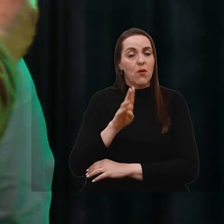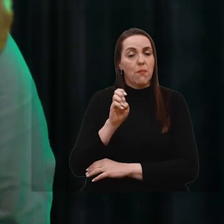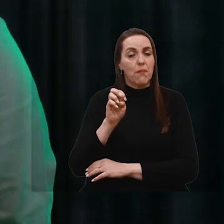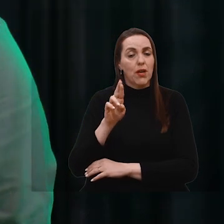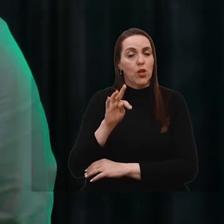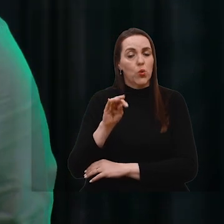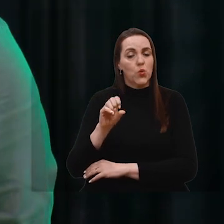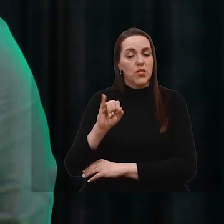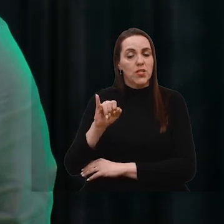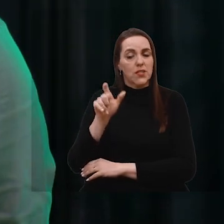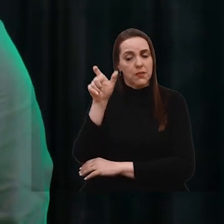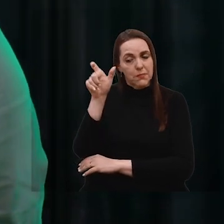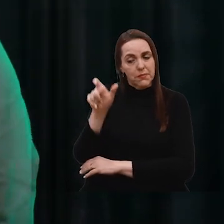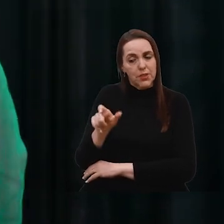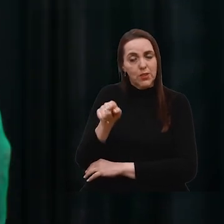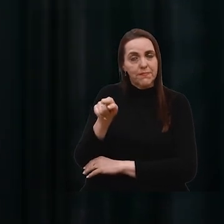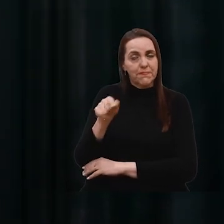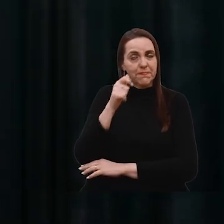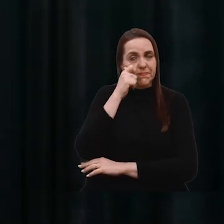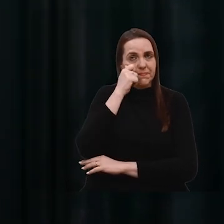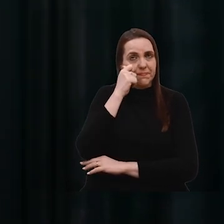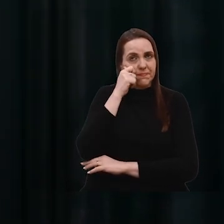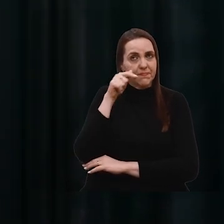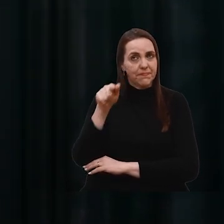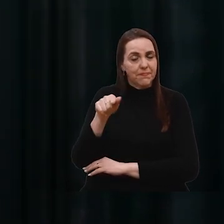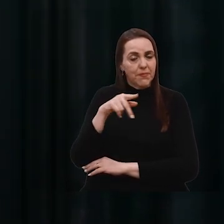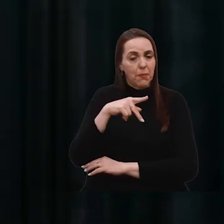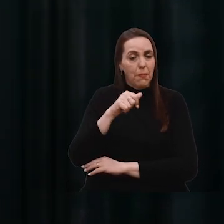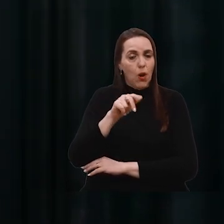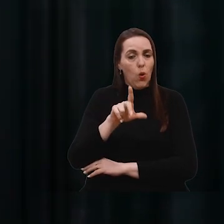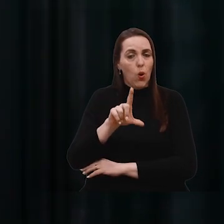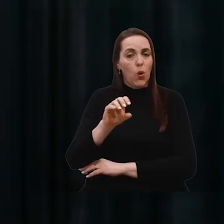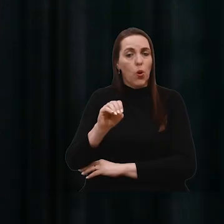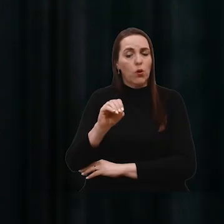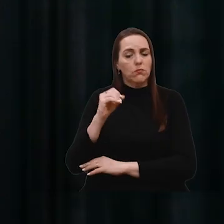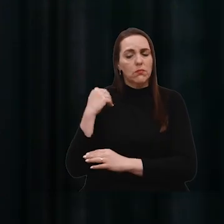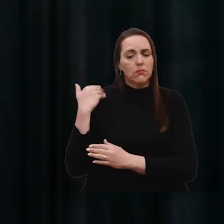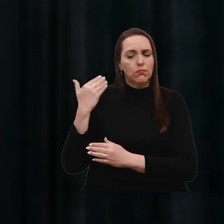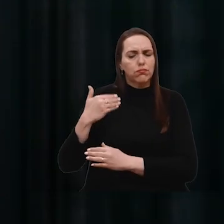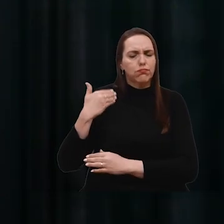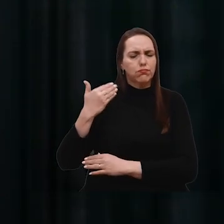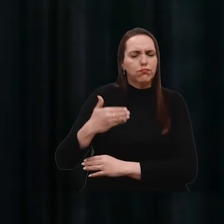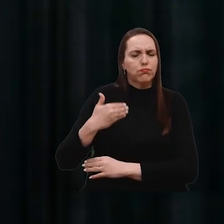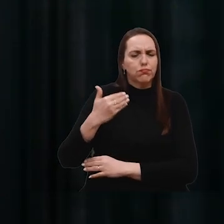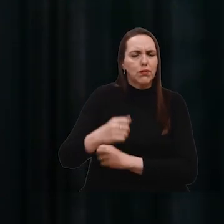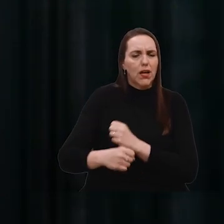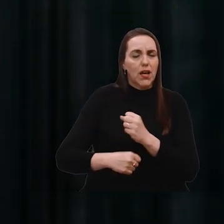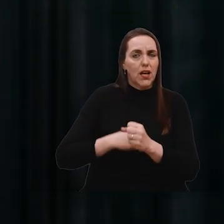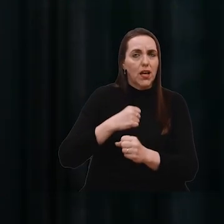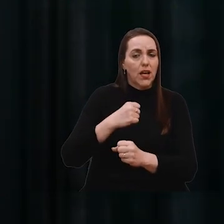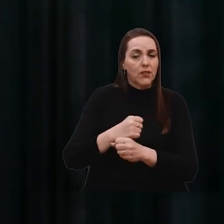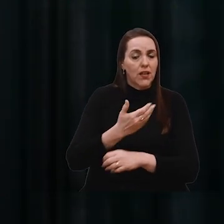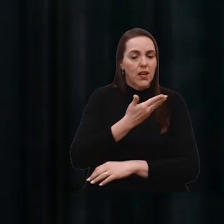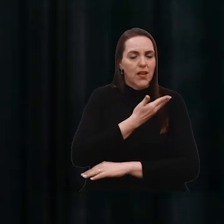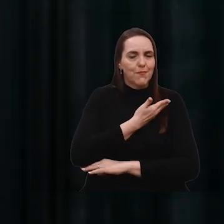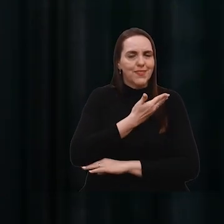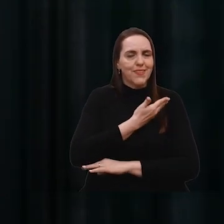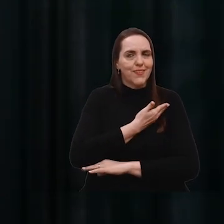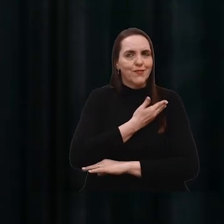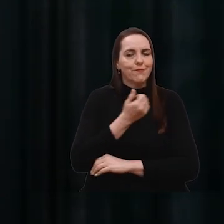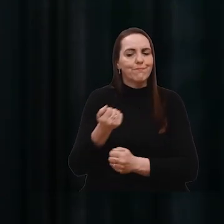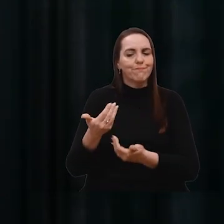Bertucci, e por essa pessoa que se faz aqui presente, pelo Paulo, que ao longo de alguns anos eu tenho